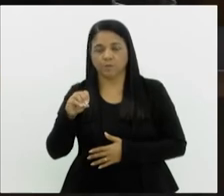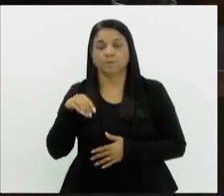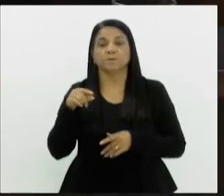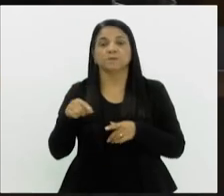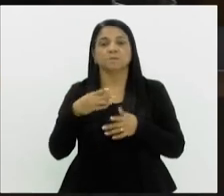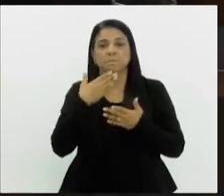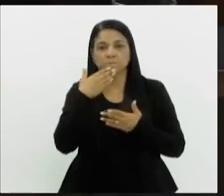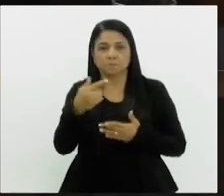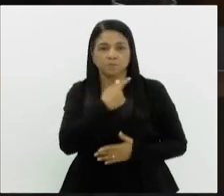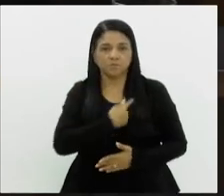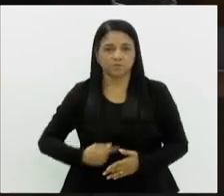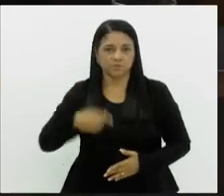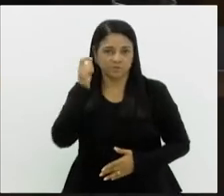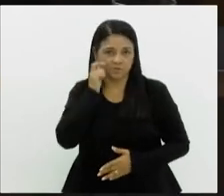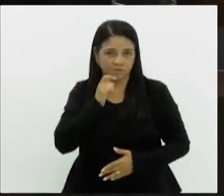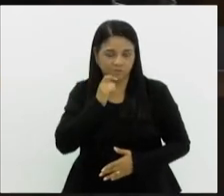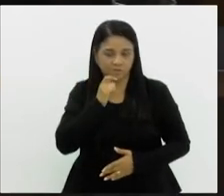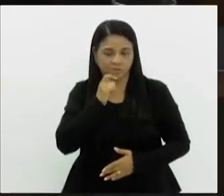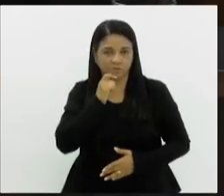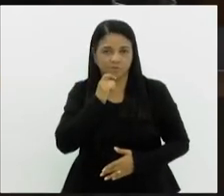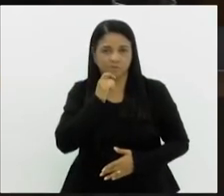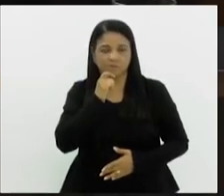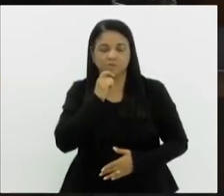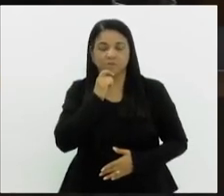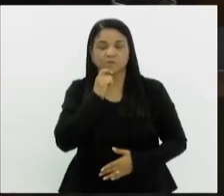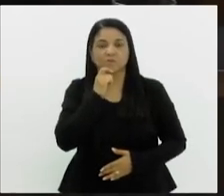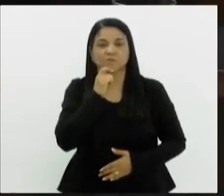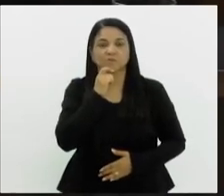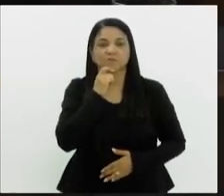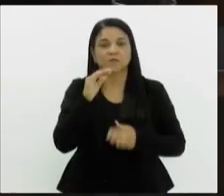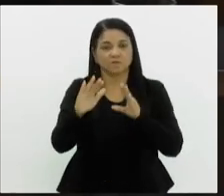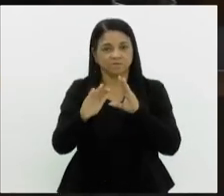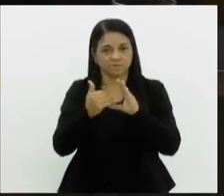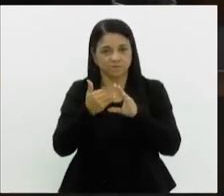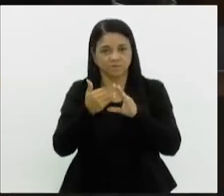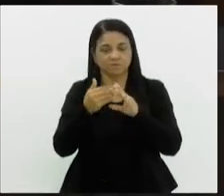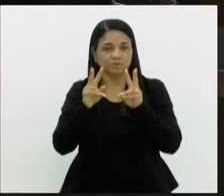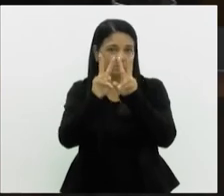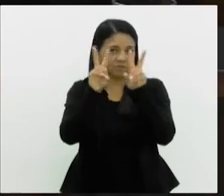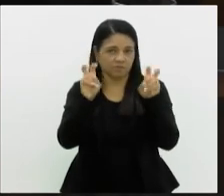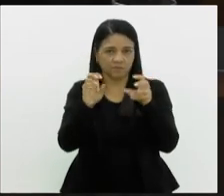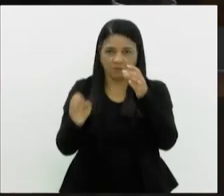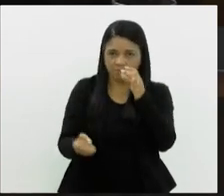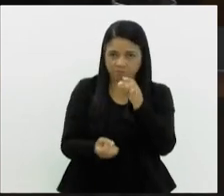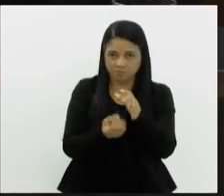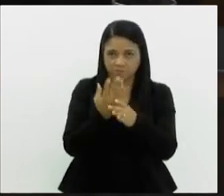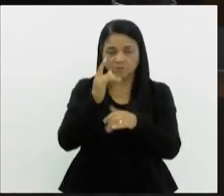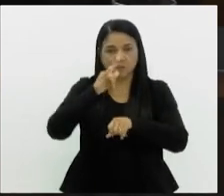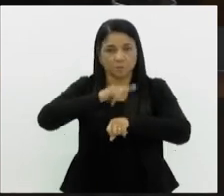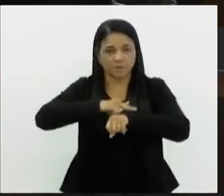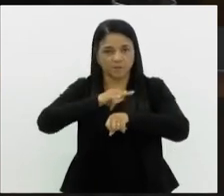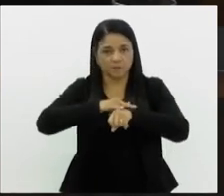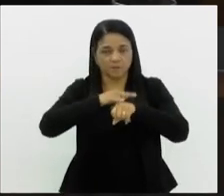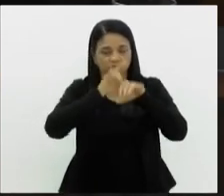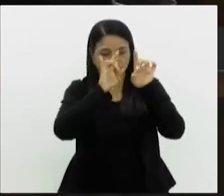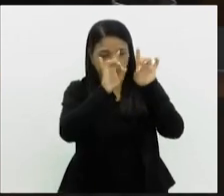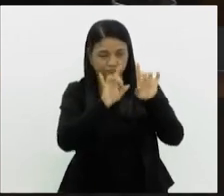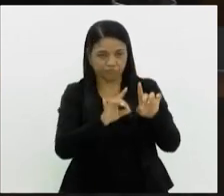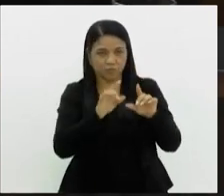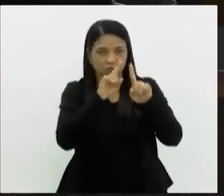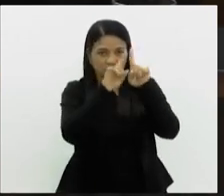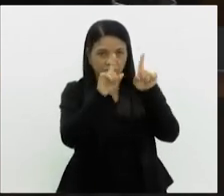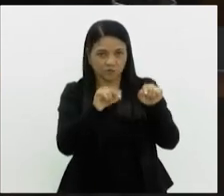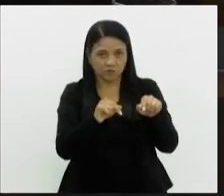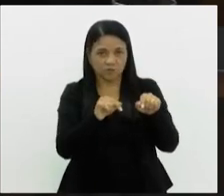solicita ao excelentíssimo governador do Estado do Rio de Janeiro, senhor Cláudio Castro, envio de mensagem dispondo sobre a implantação de banheiro exclusivo para os funcionários